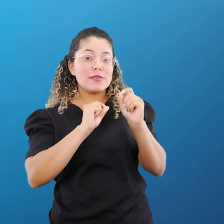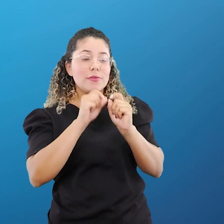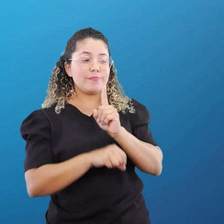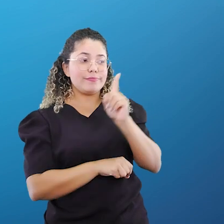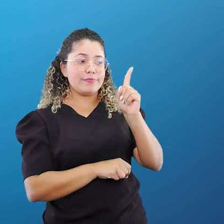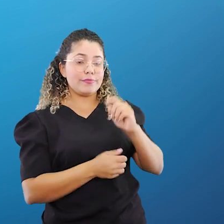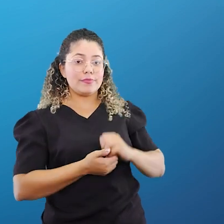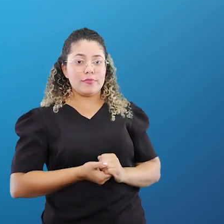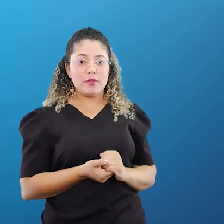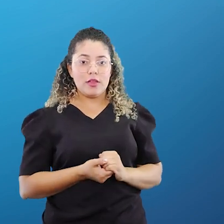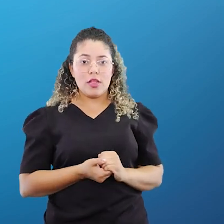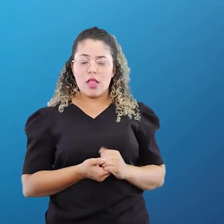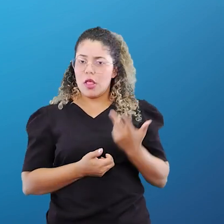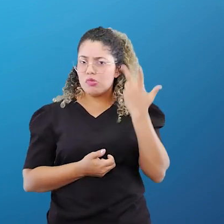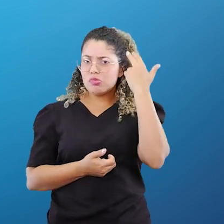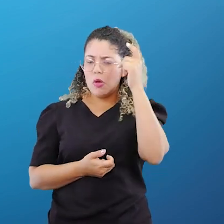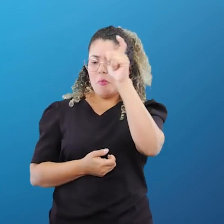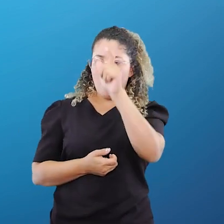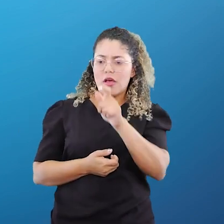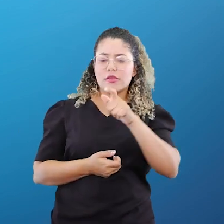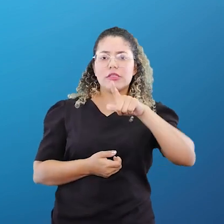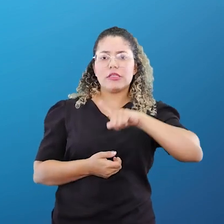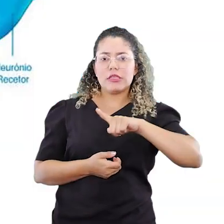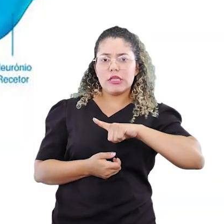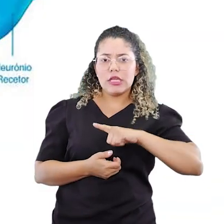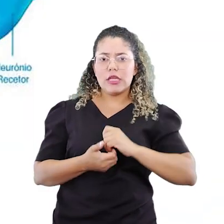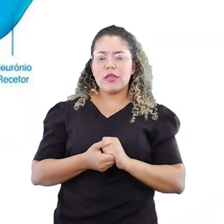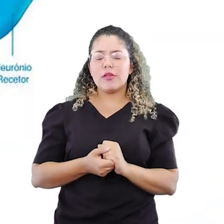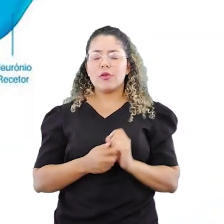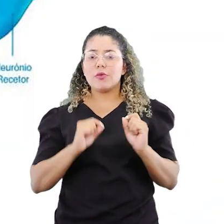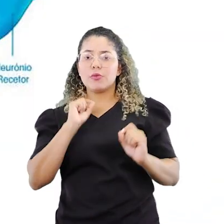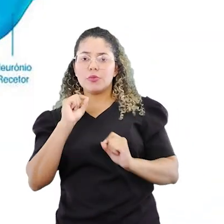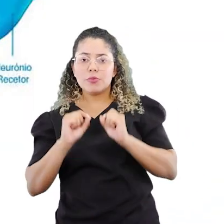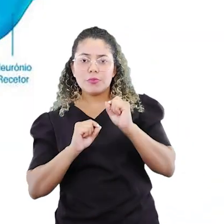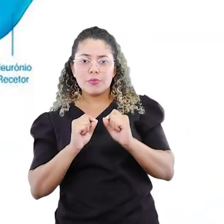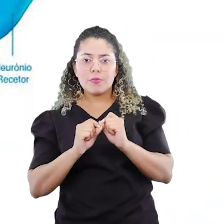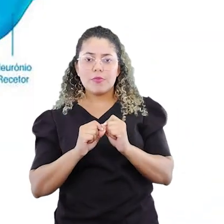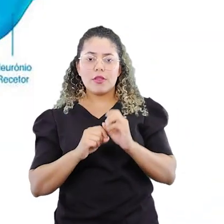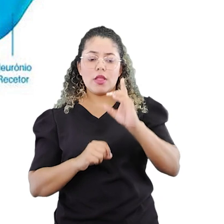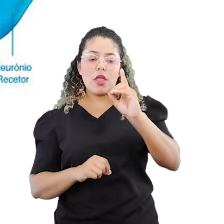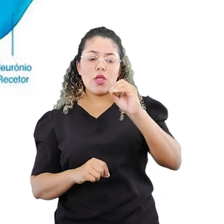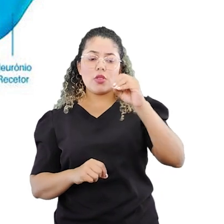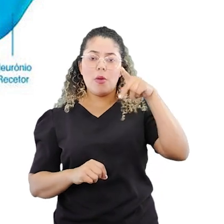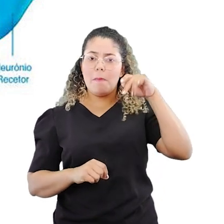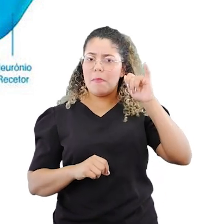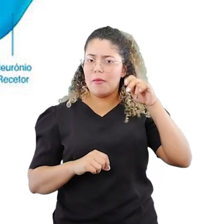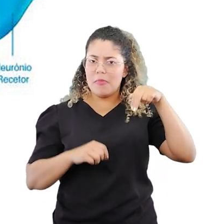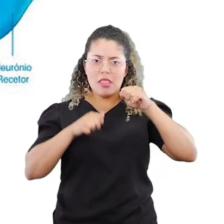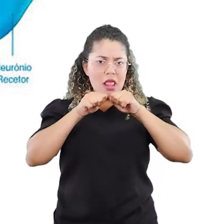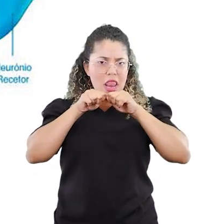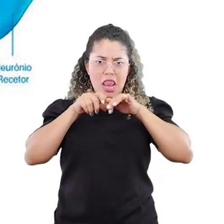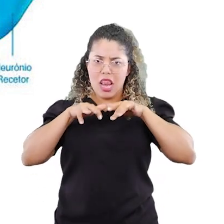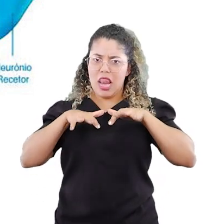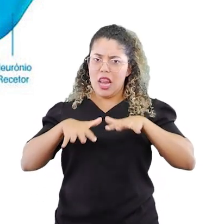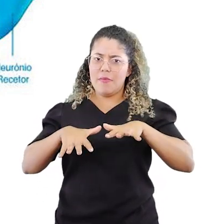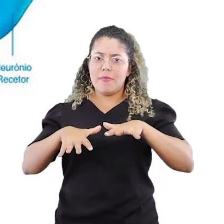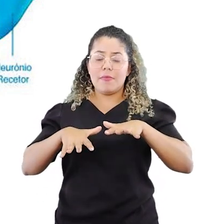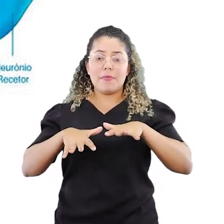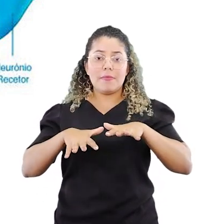que numa situação normal nós temos ali na fenda sináptica o dopamina sendo liberado, o hormônio sendo